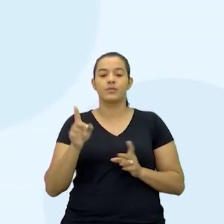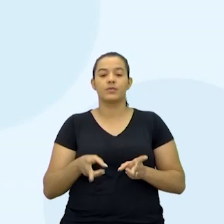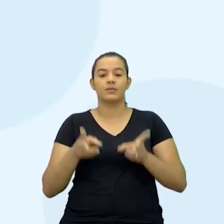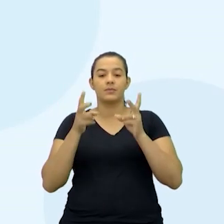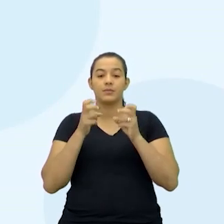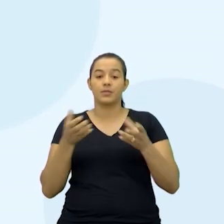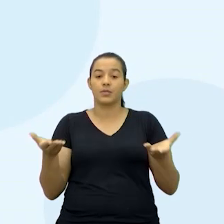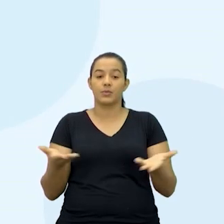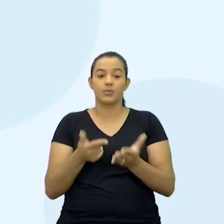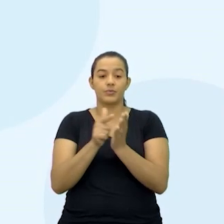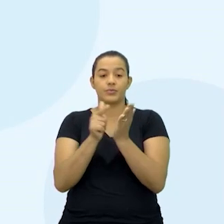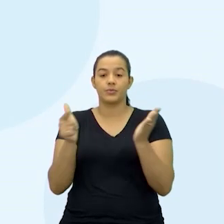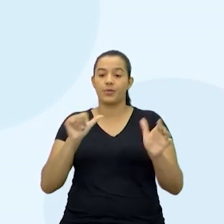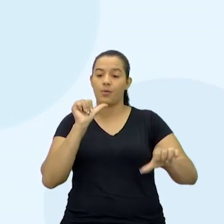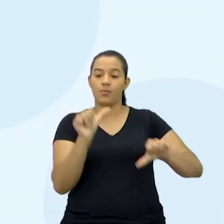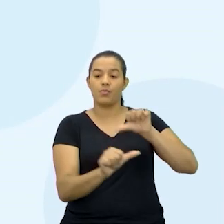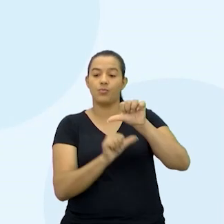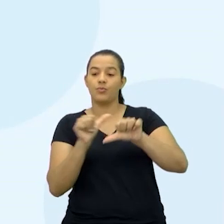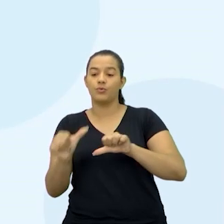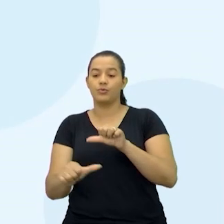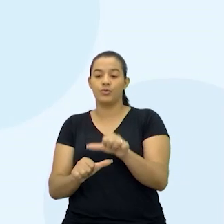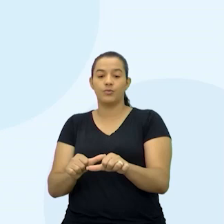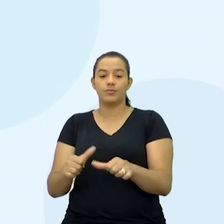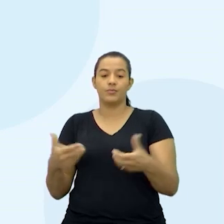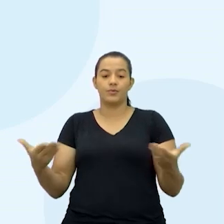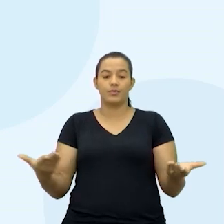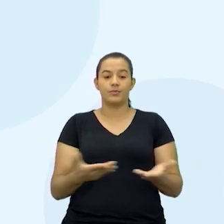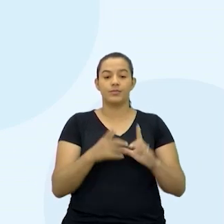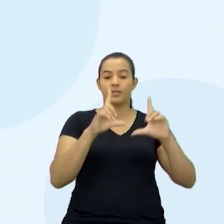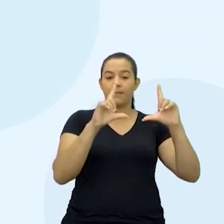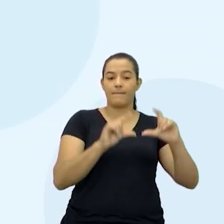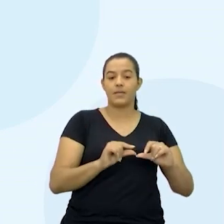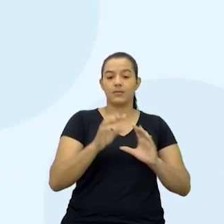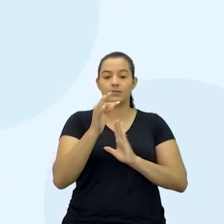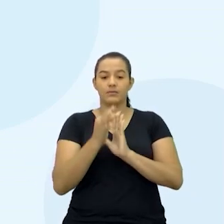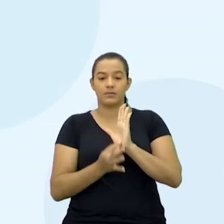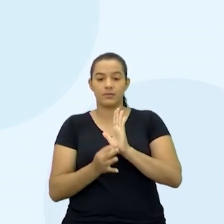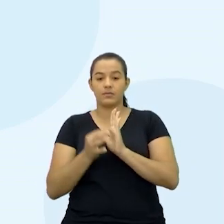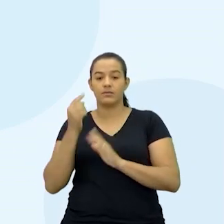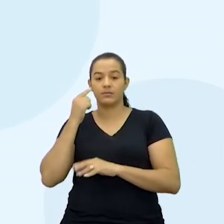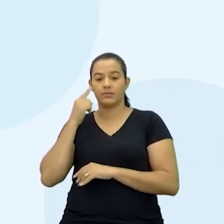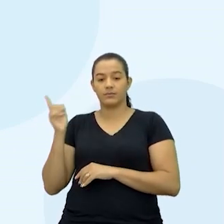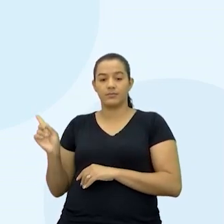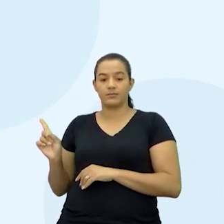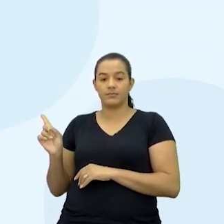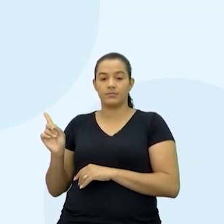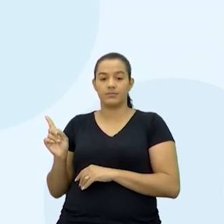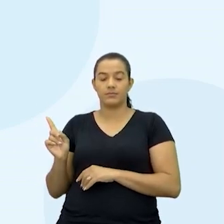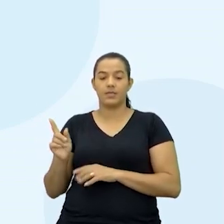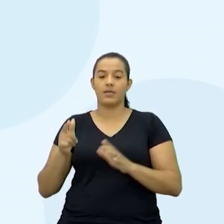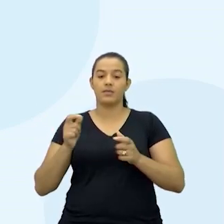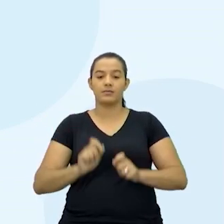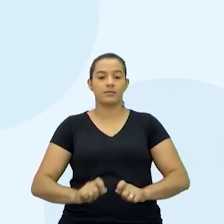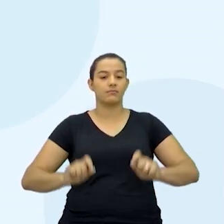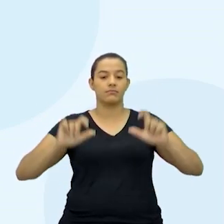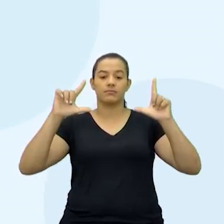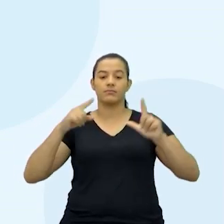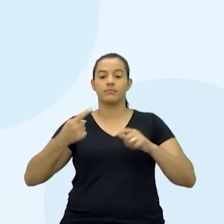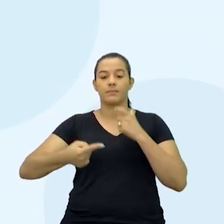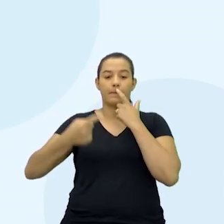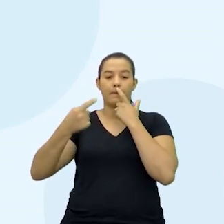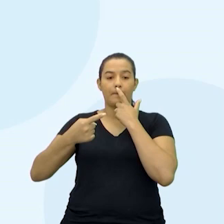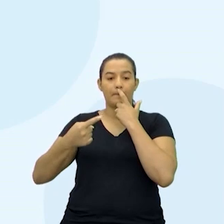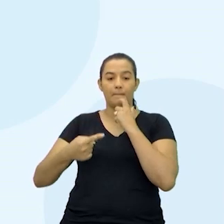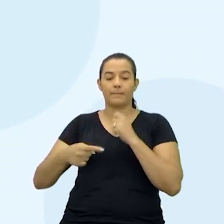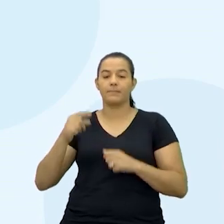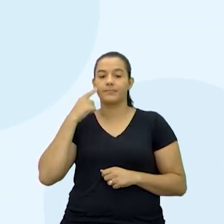jornais mudaram. Como assim? Quando você tem menos texto, você tem esse tipo de texto aqui. Ó. Essa é a primeira página de um jornal. Então, a